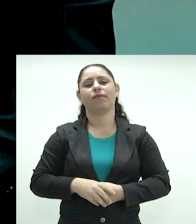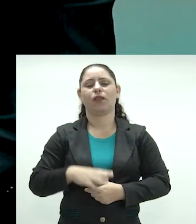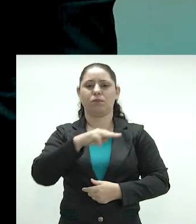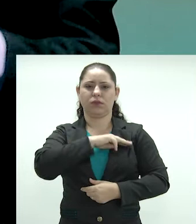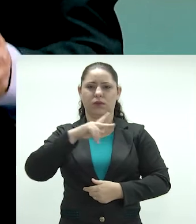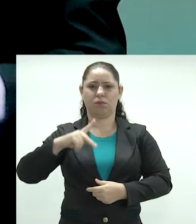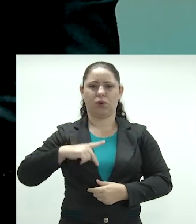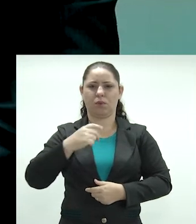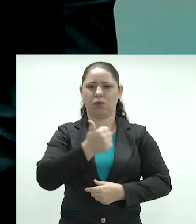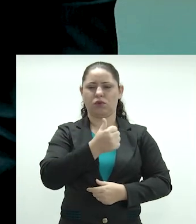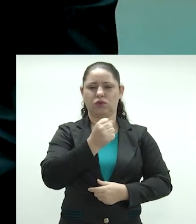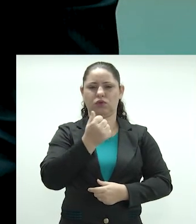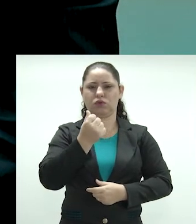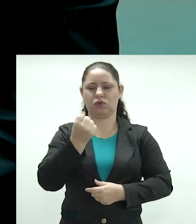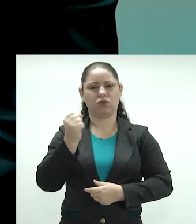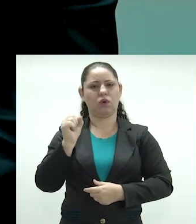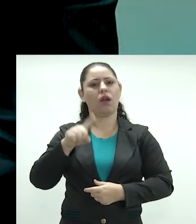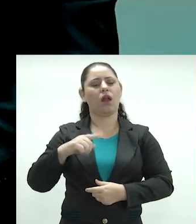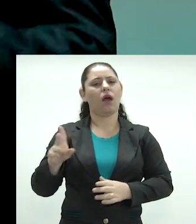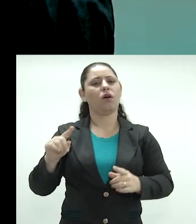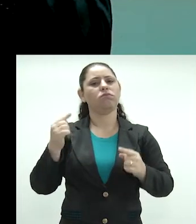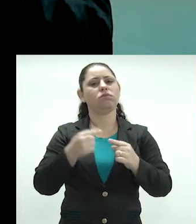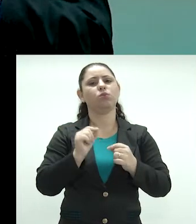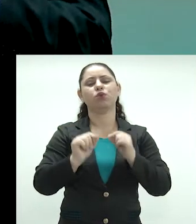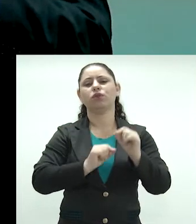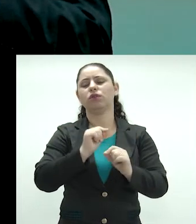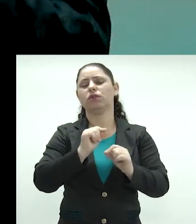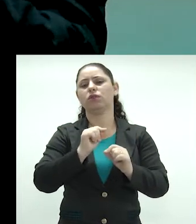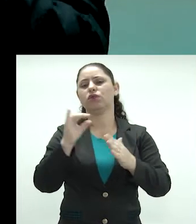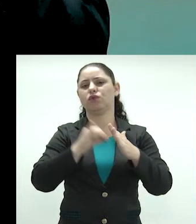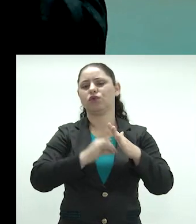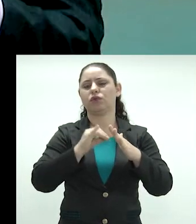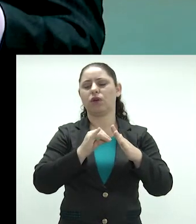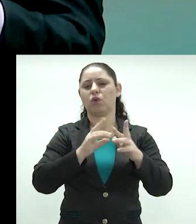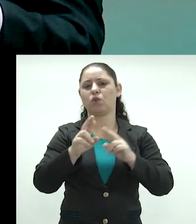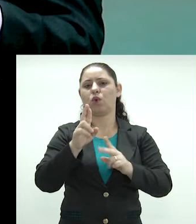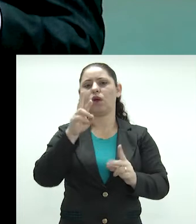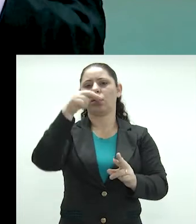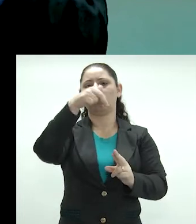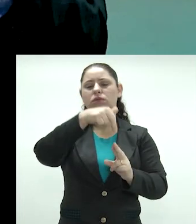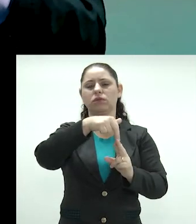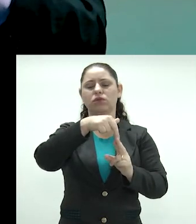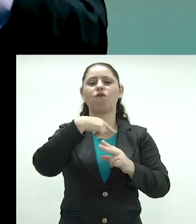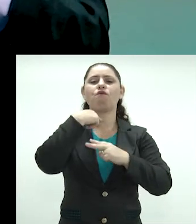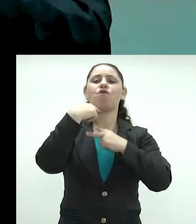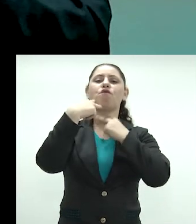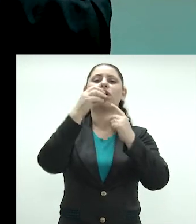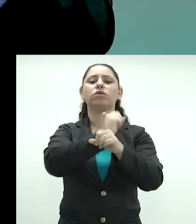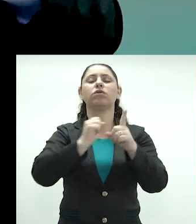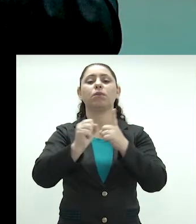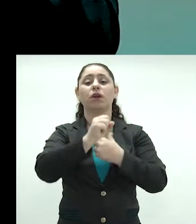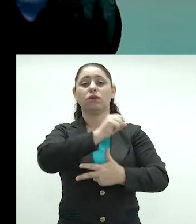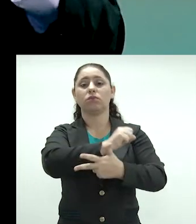Público em 88 nesse formato, é para essa finalidade. Ser a instituição moderadora que represente a voz da sociedade para que os poderes